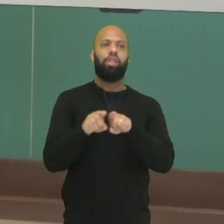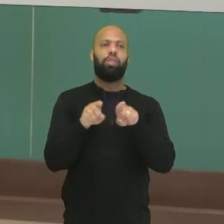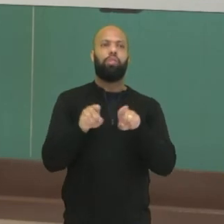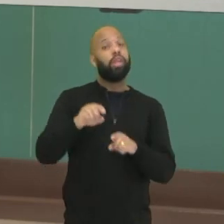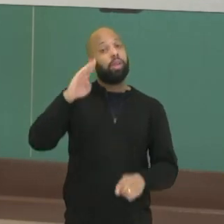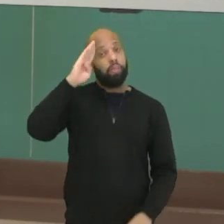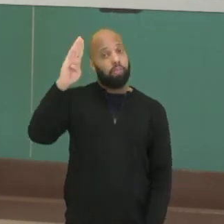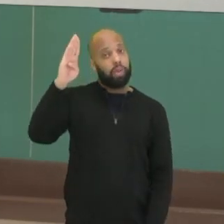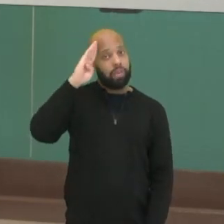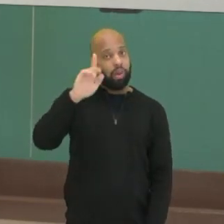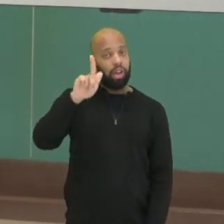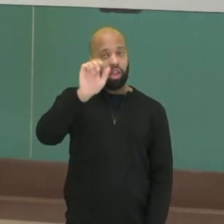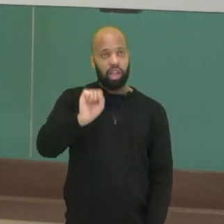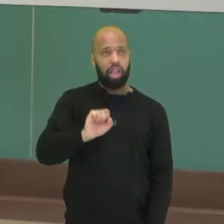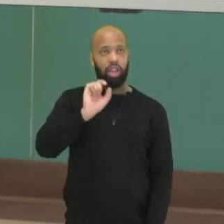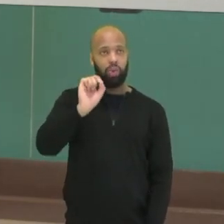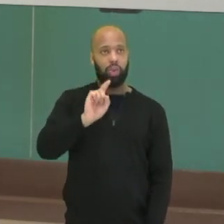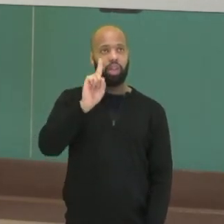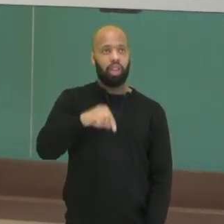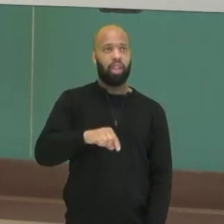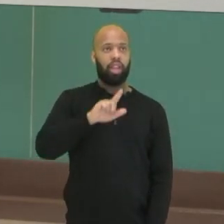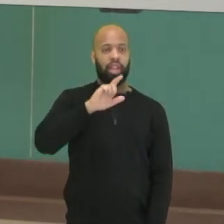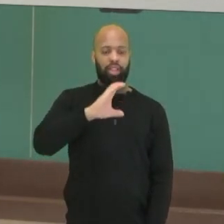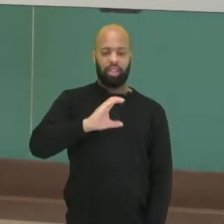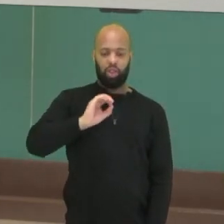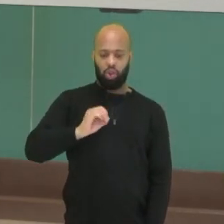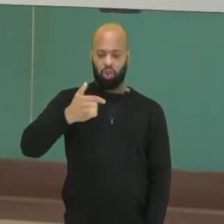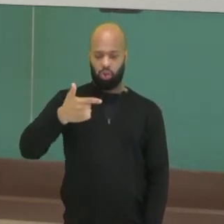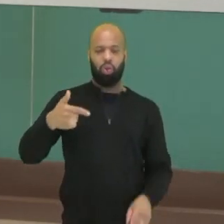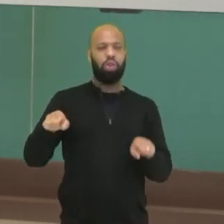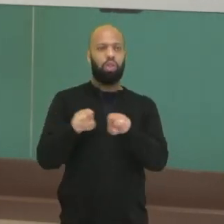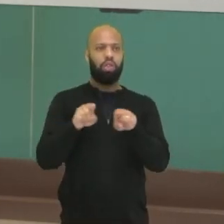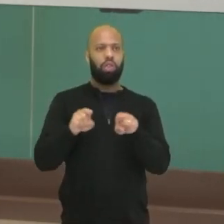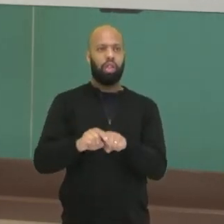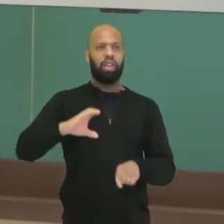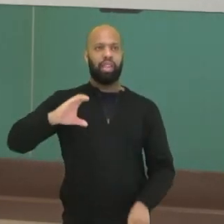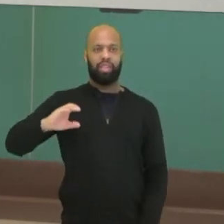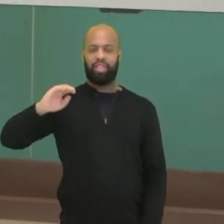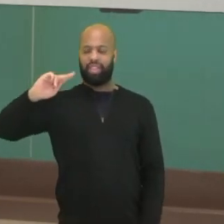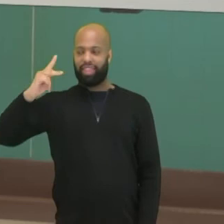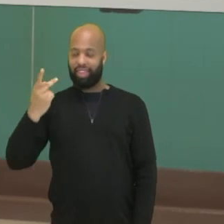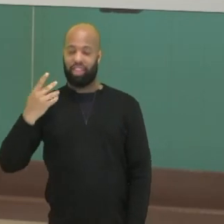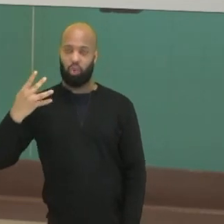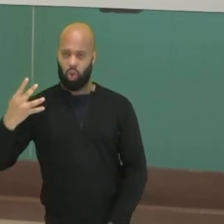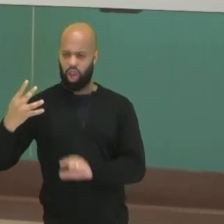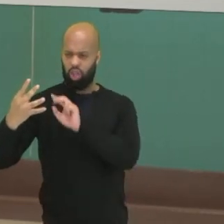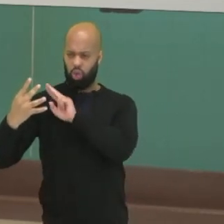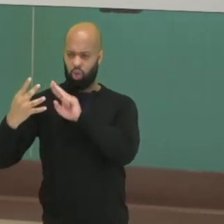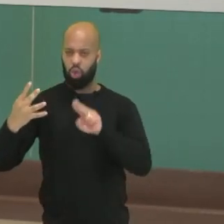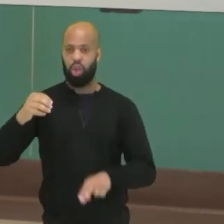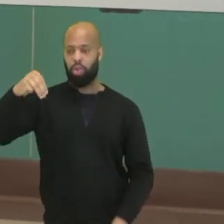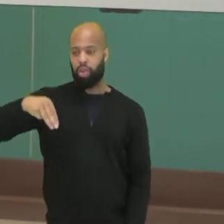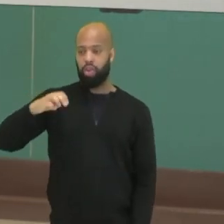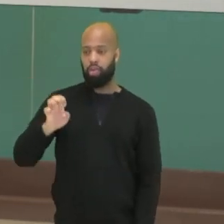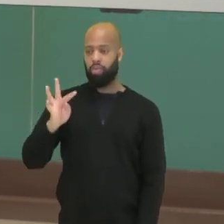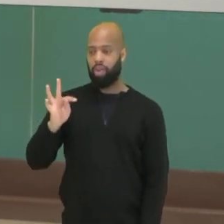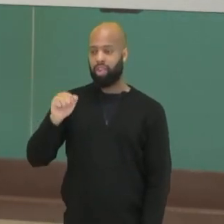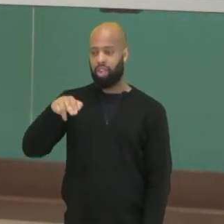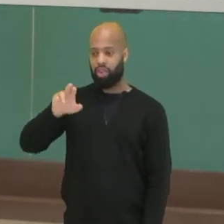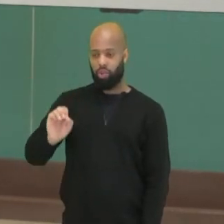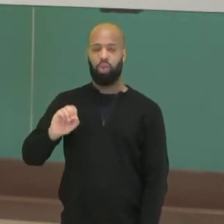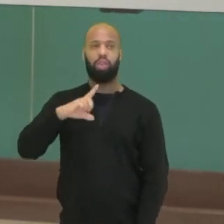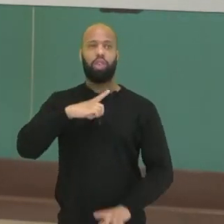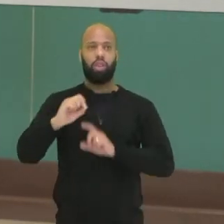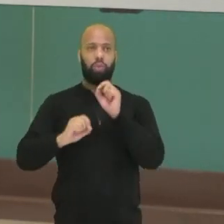gases do efeito estufa são o gás carbônico e o metano. Então, eles criam aqui uma estufa em volta da Terra e fazem com que o próprio raio solar